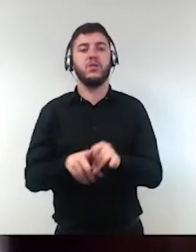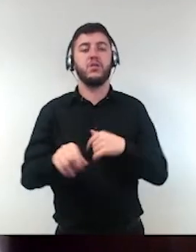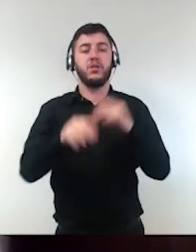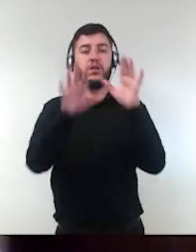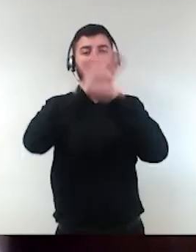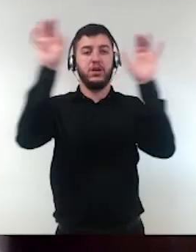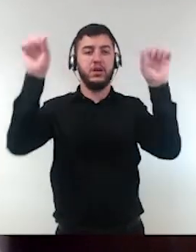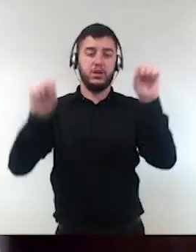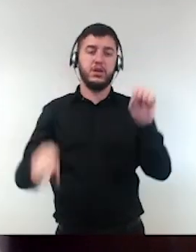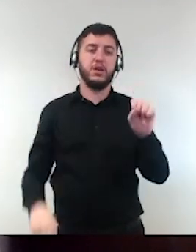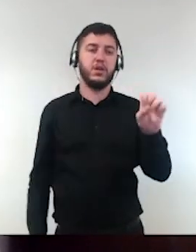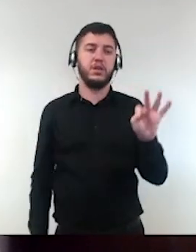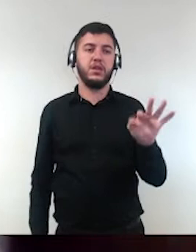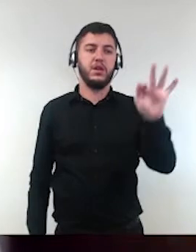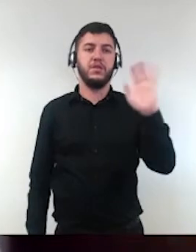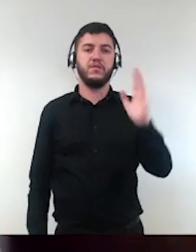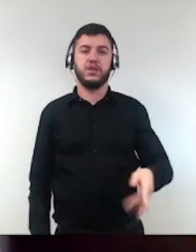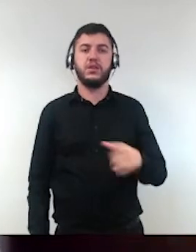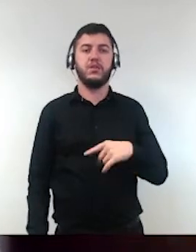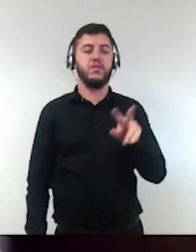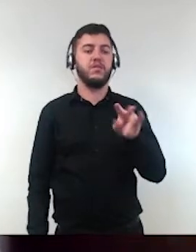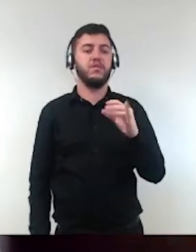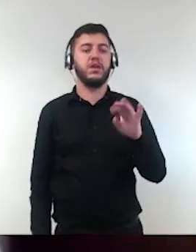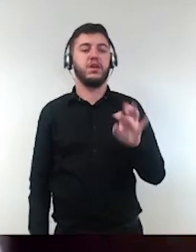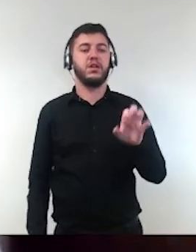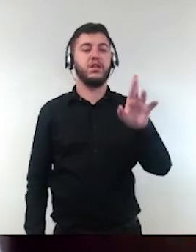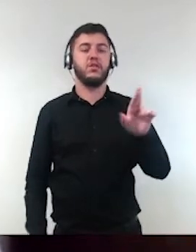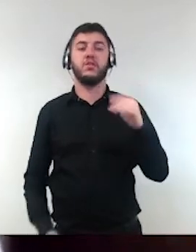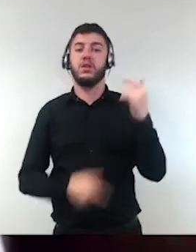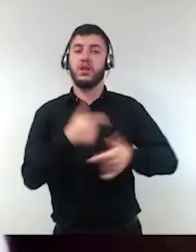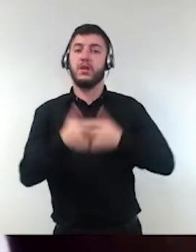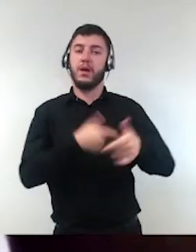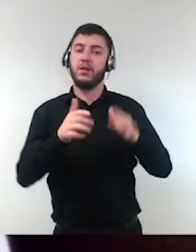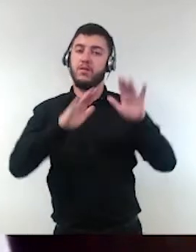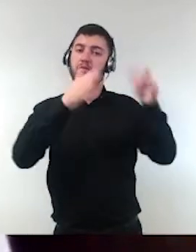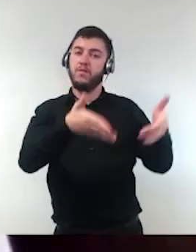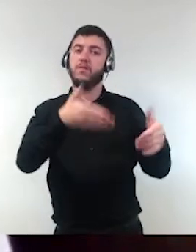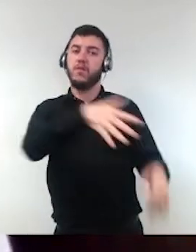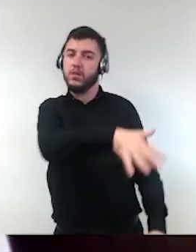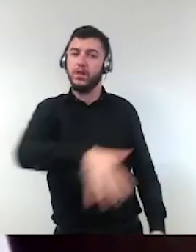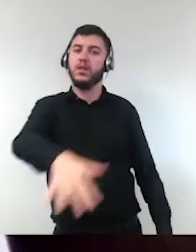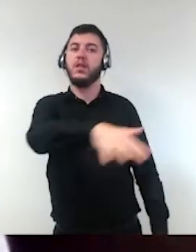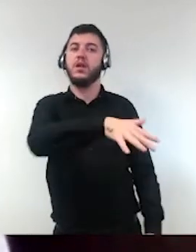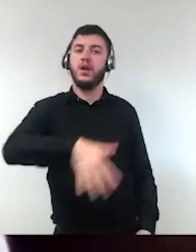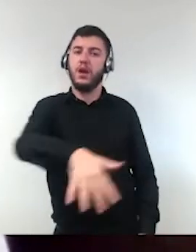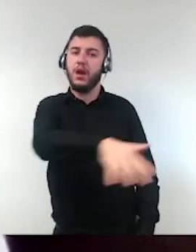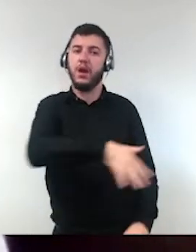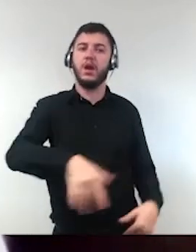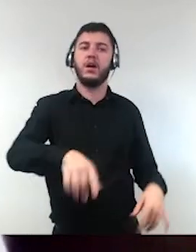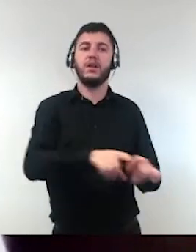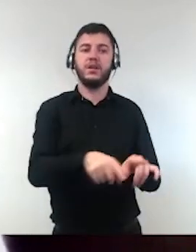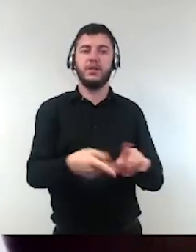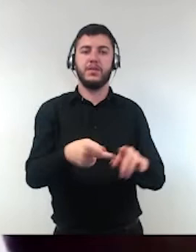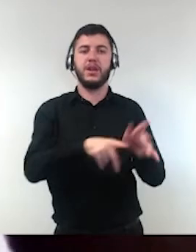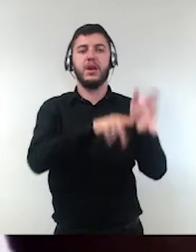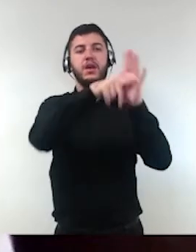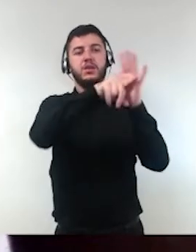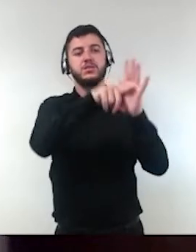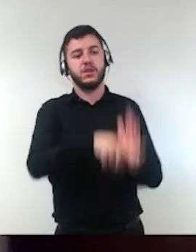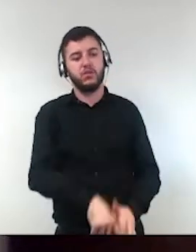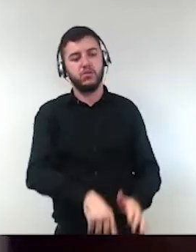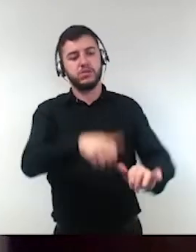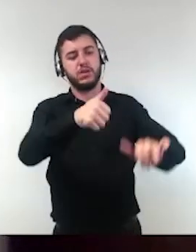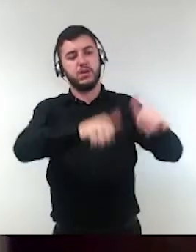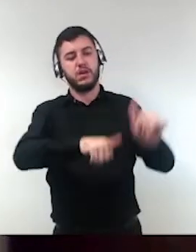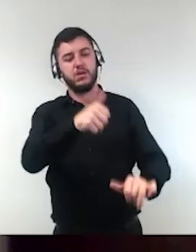já precedentes, que trabalha com essa área. Na parte da execução fiscal também, que a gente tem